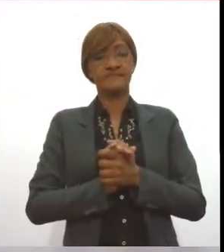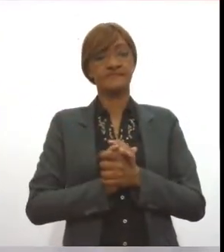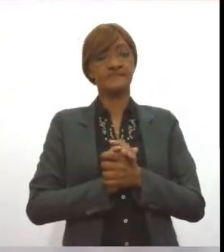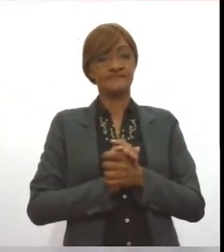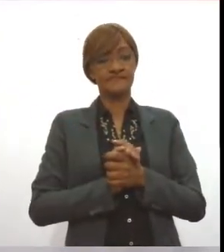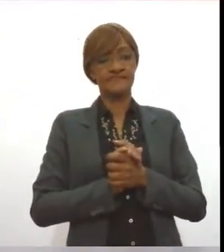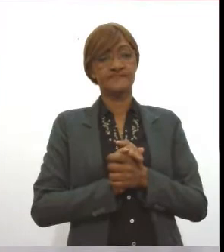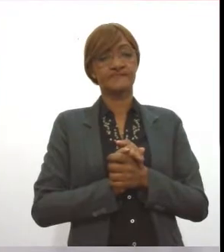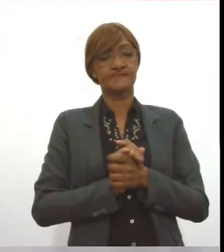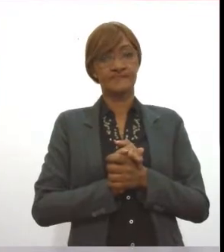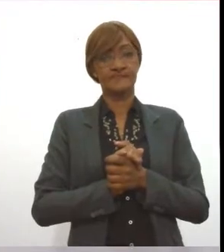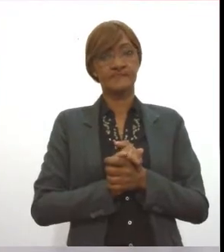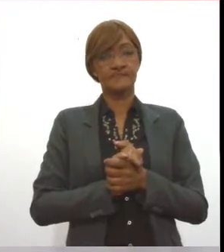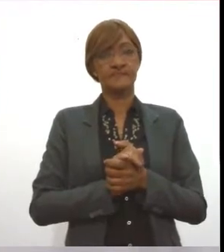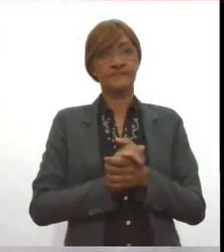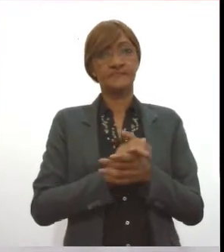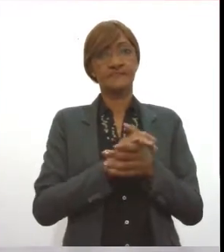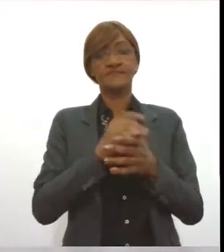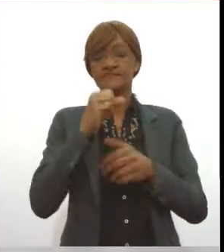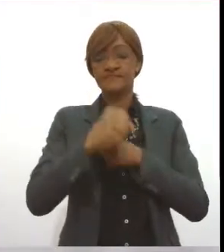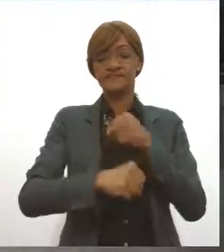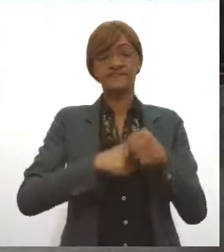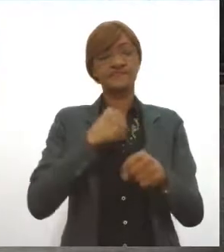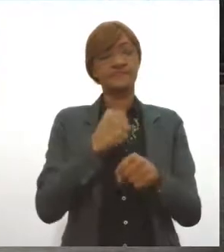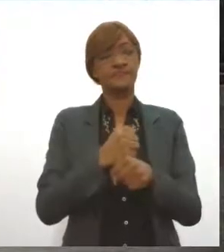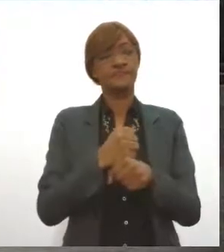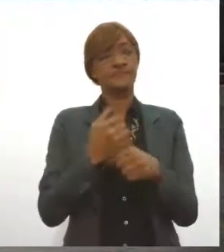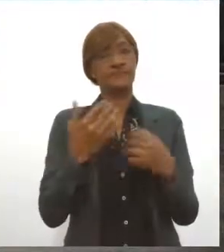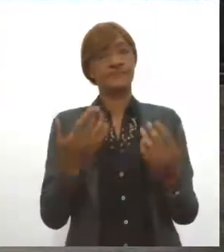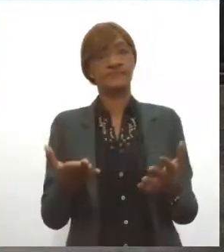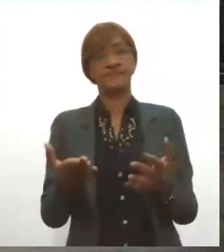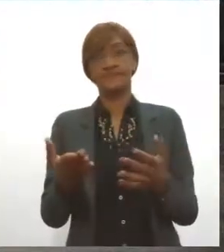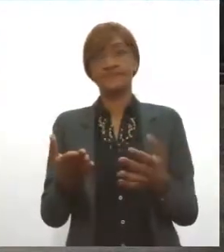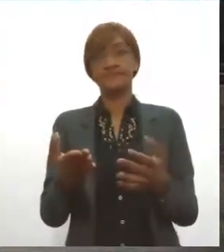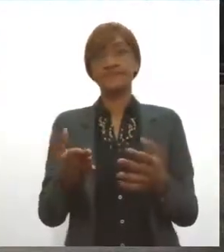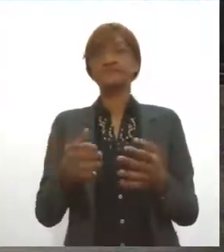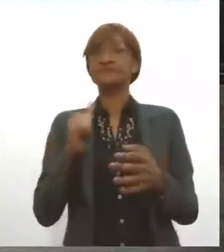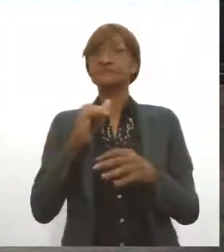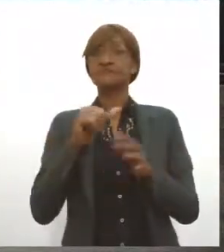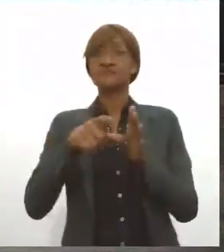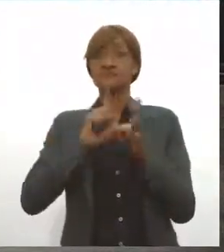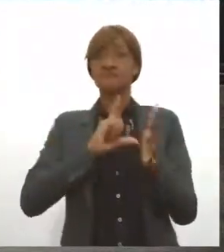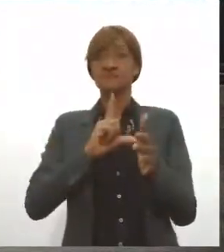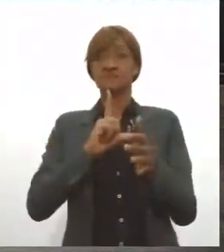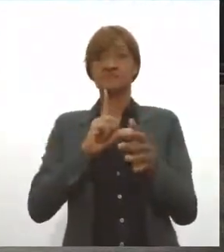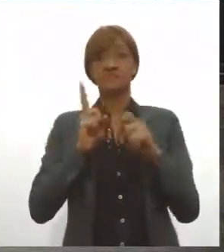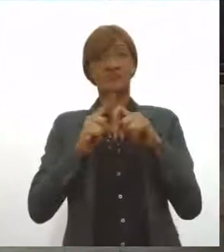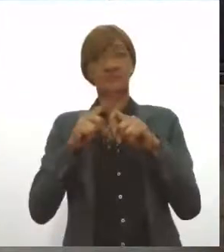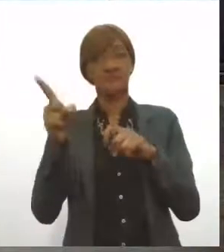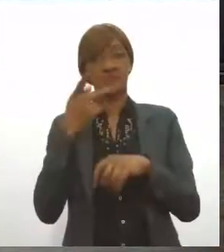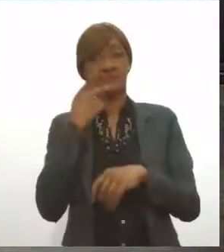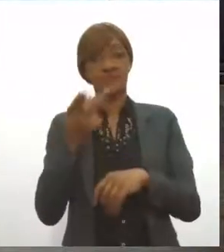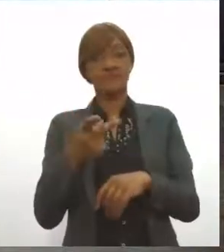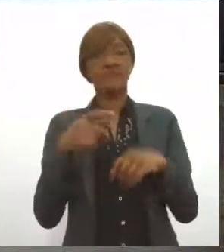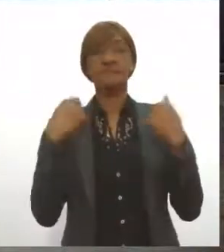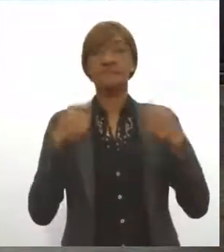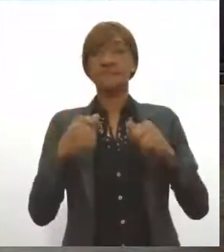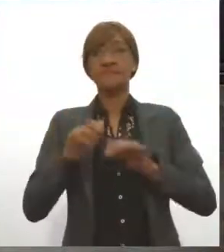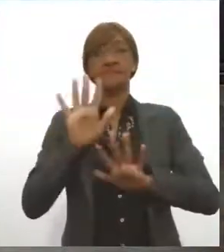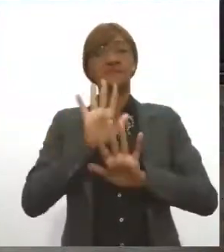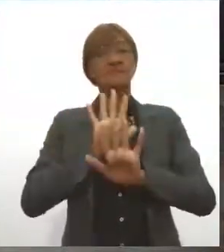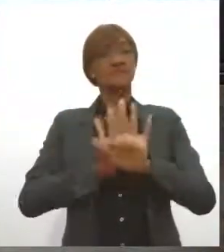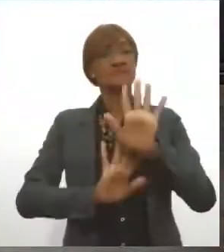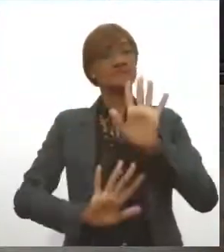é a ação durante todo o ano. Como o doutor Almir falou, né, todo cuidado é pouco aí durante o pré-natal, tem que fazer todos os